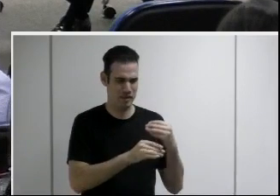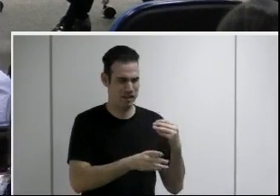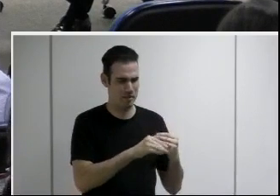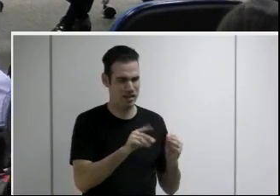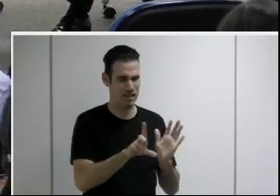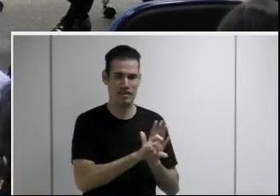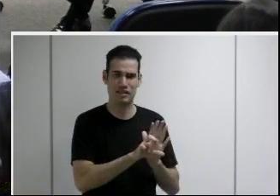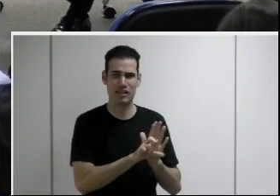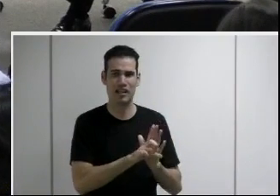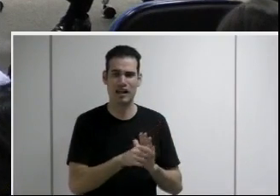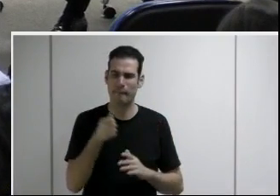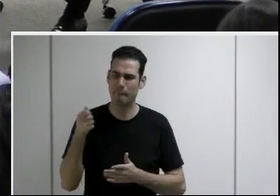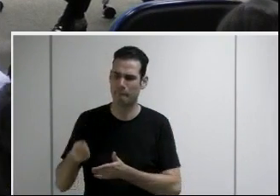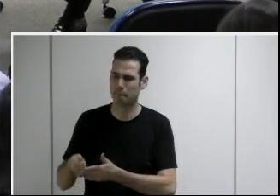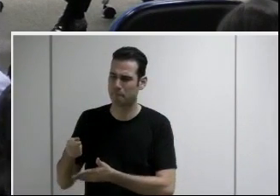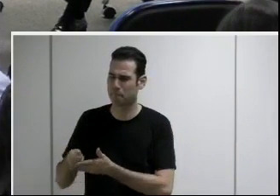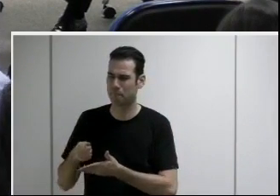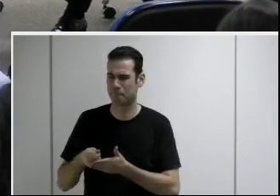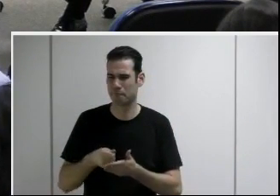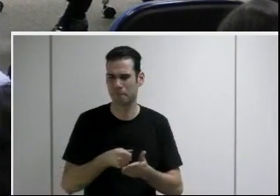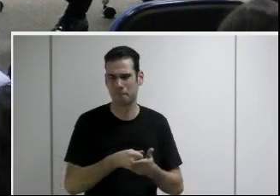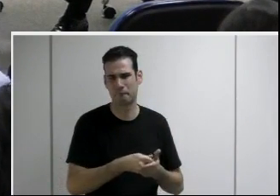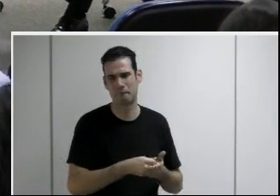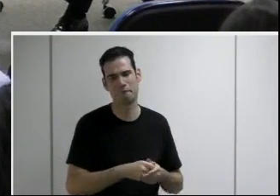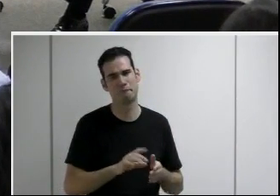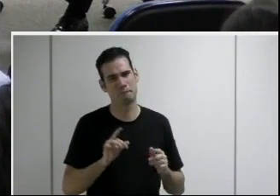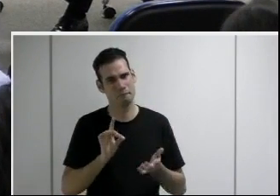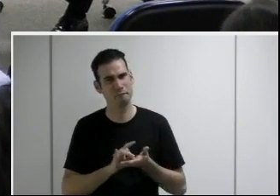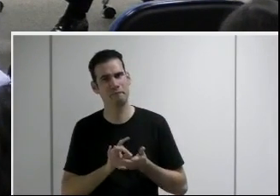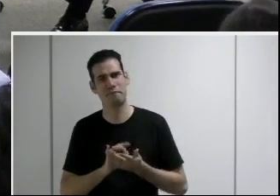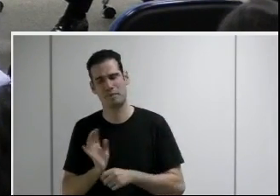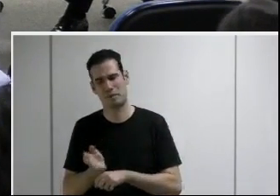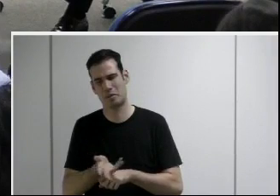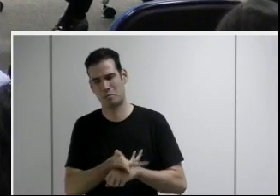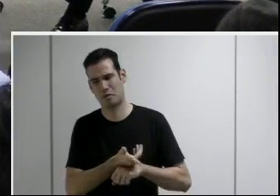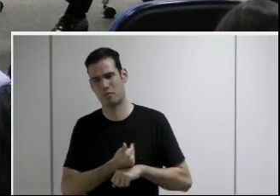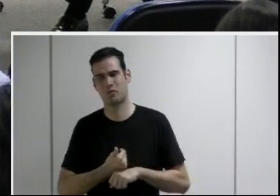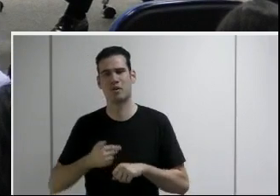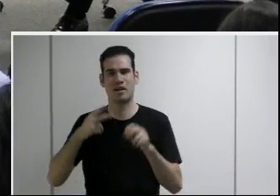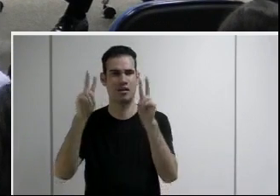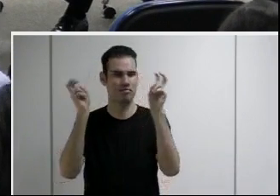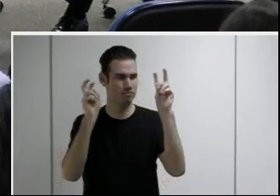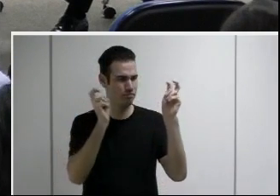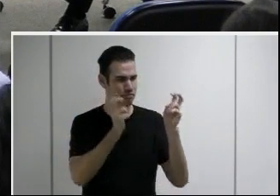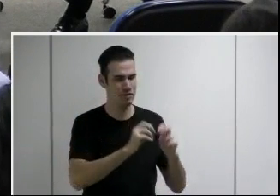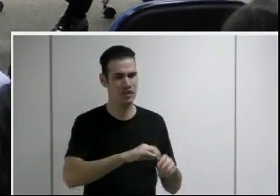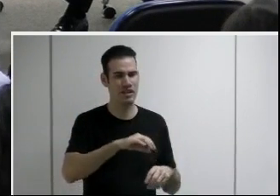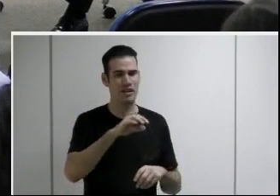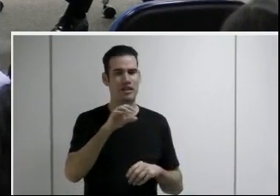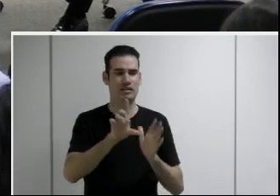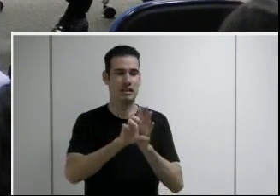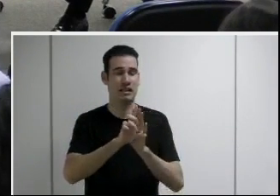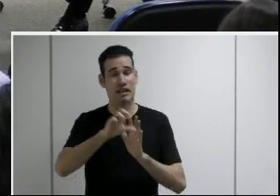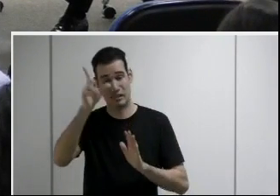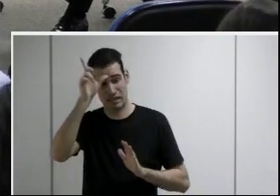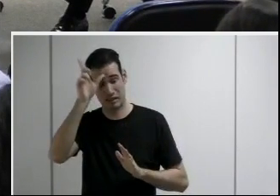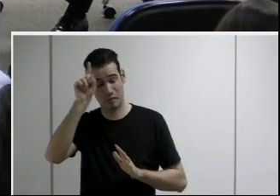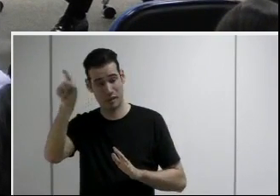que a gente conseguiu aprimorar as definições e conceitos que se tem na GDPR, trazendo um pouquinho